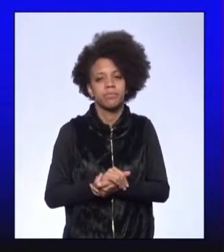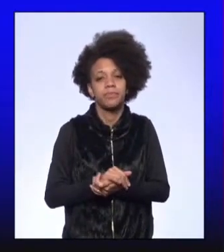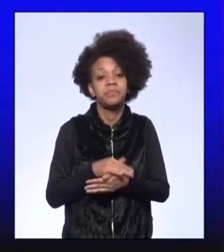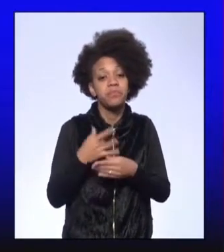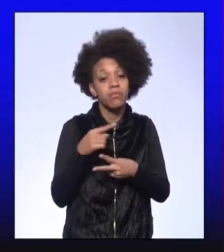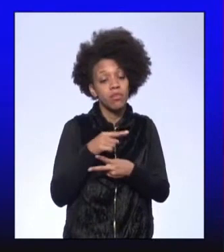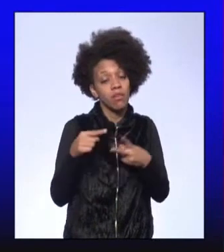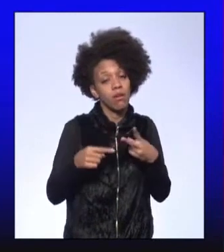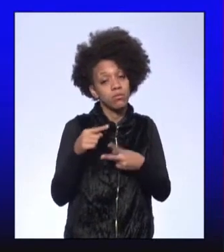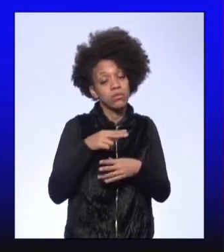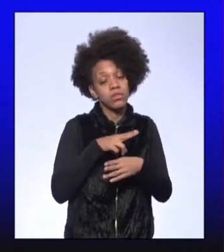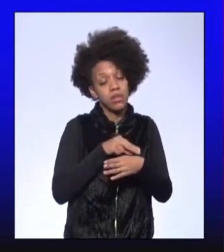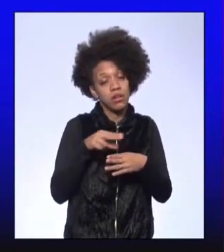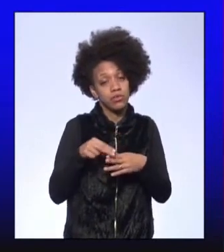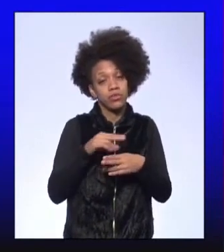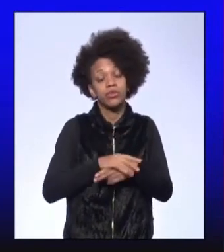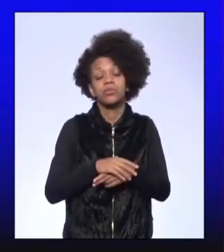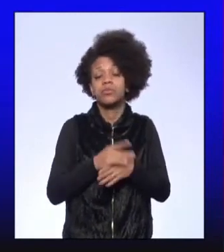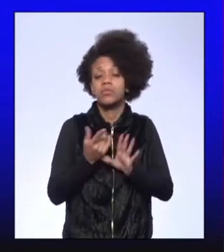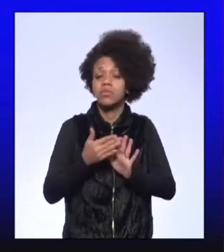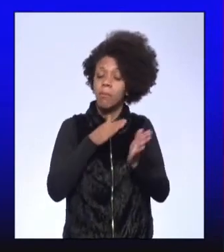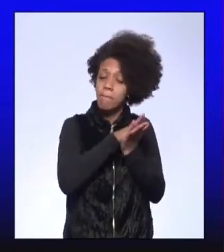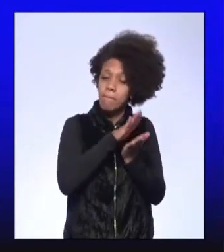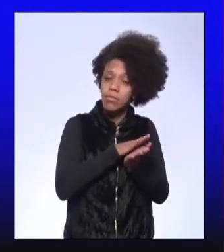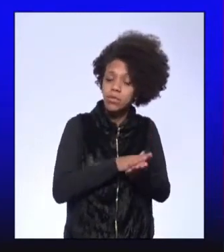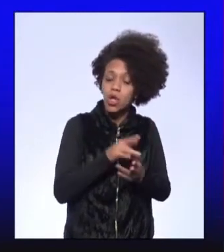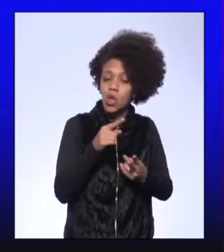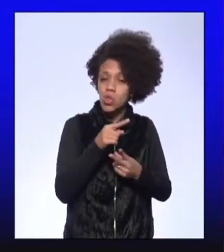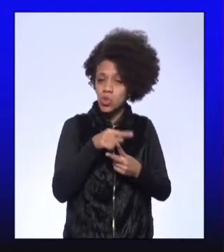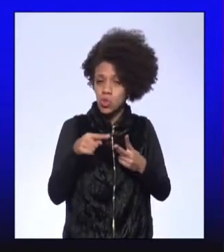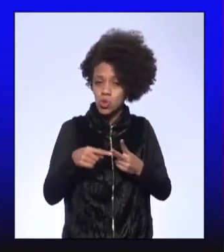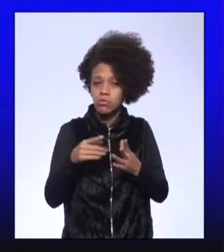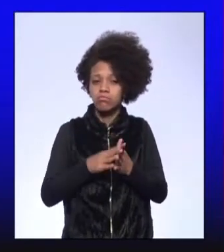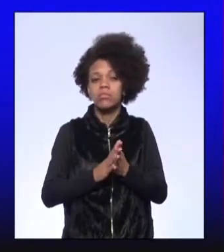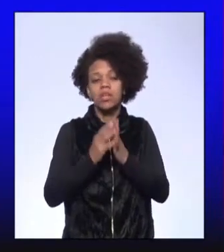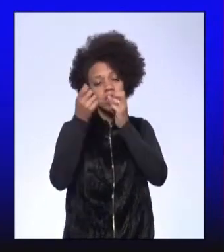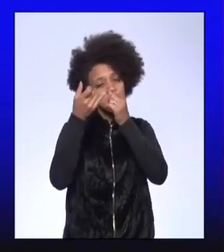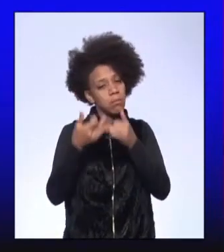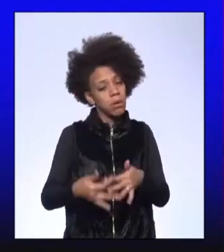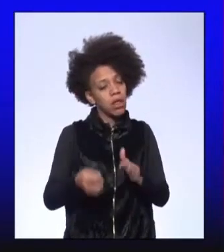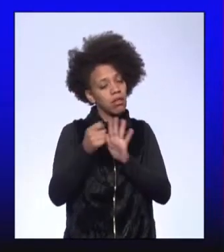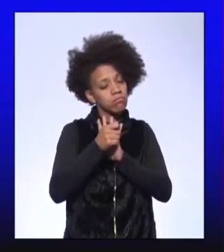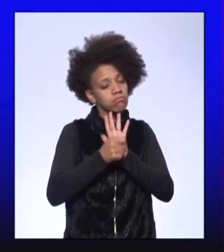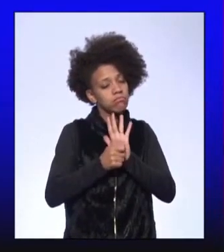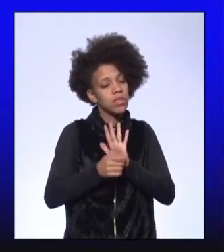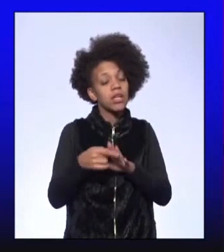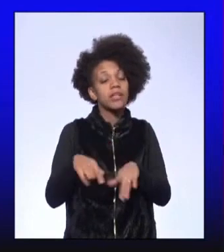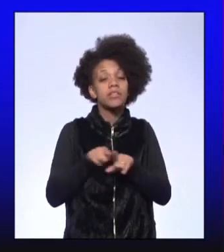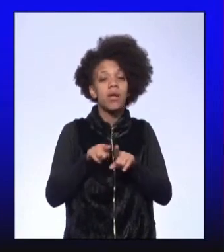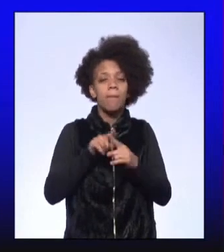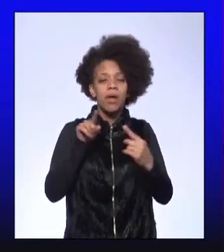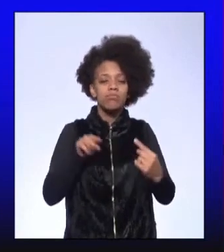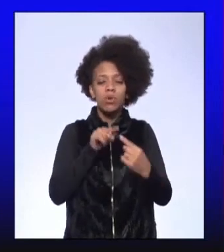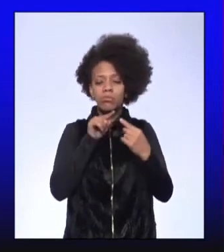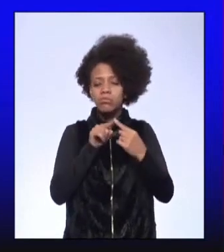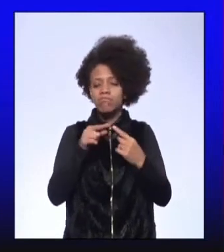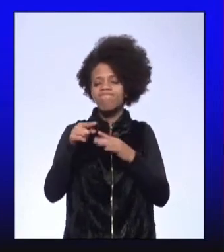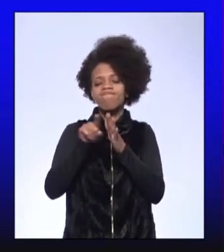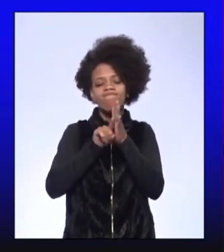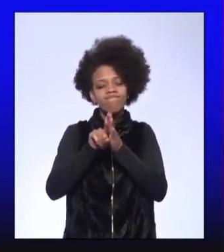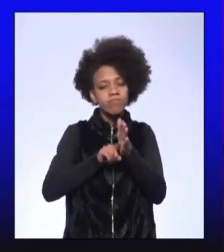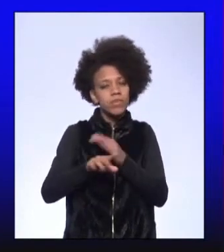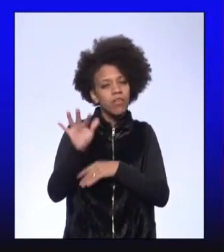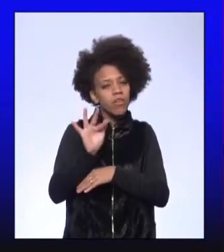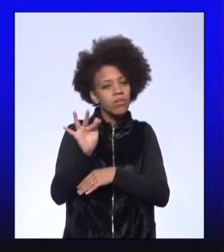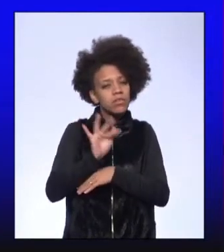são 2 artigos que a gente publicou, 2 editoriais, né, descrevendo esses aspectos, e a gente tem uma linha de pesquisa na nossa